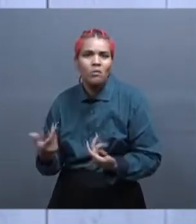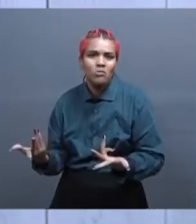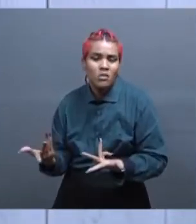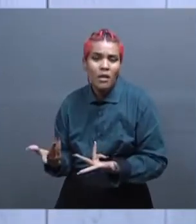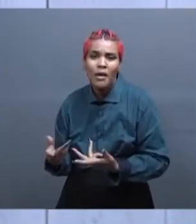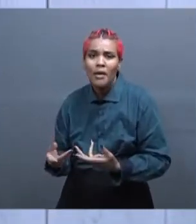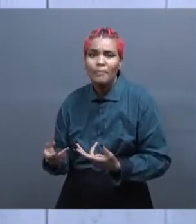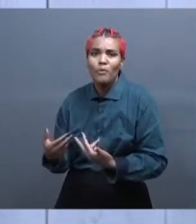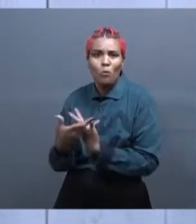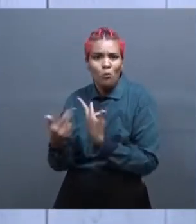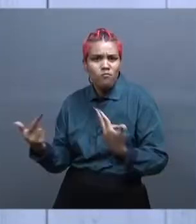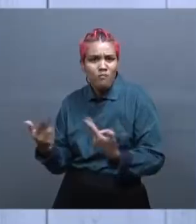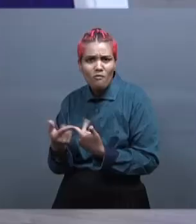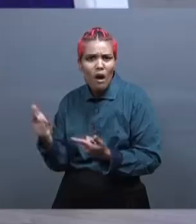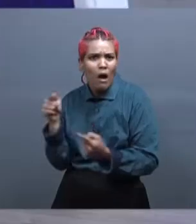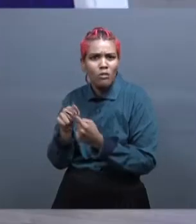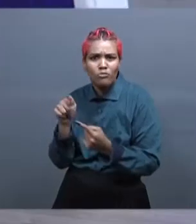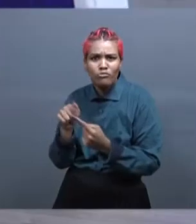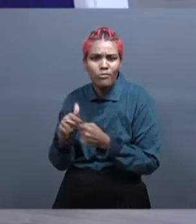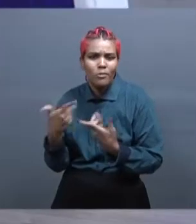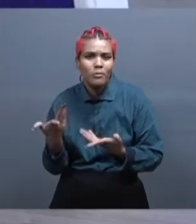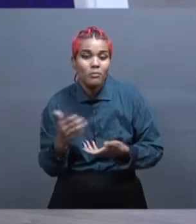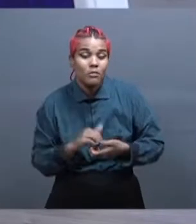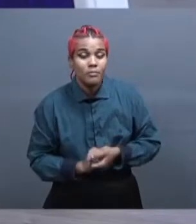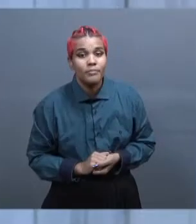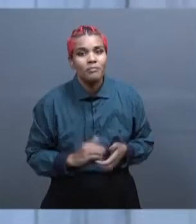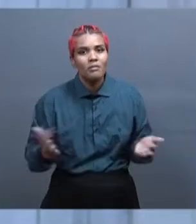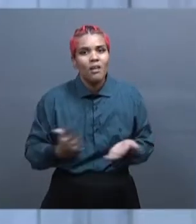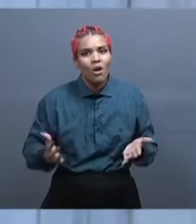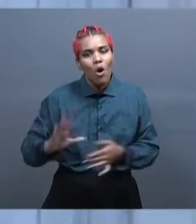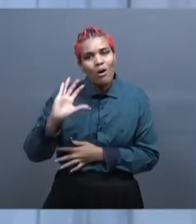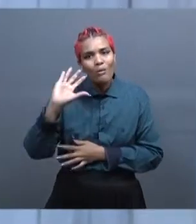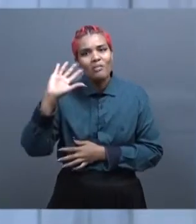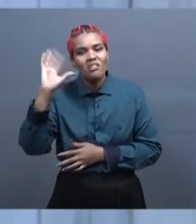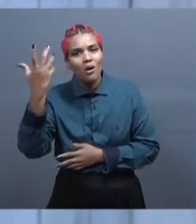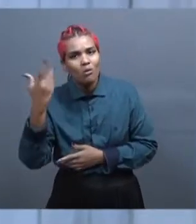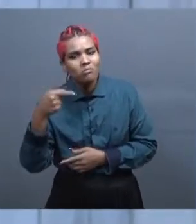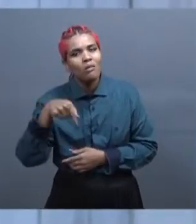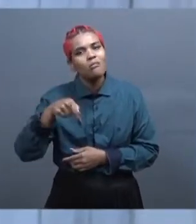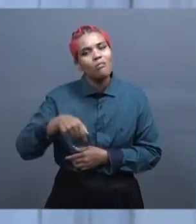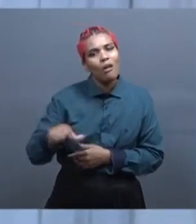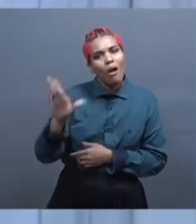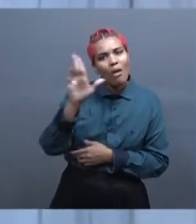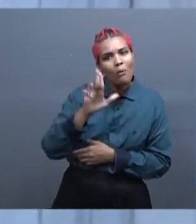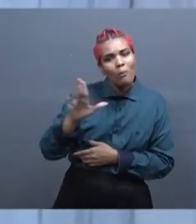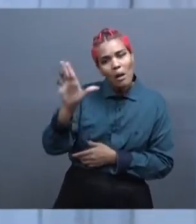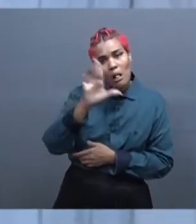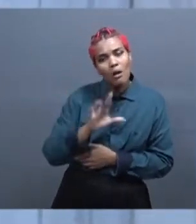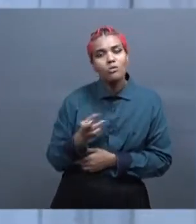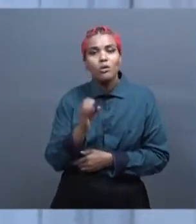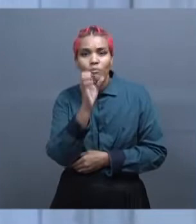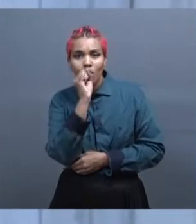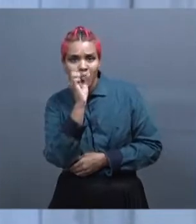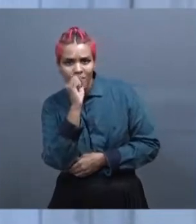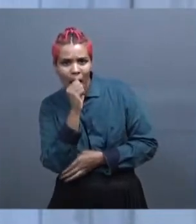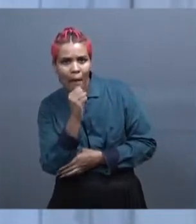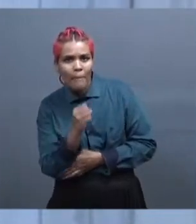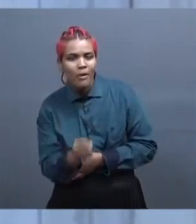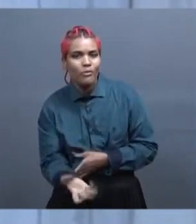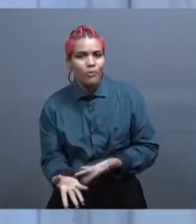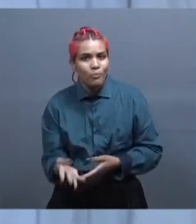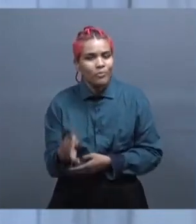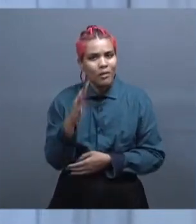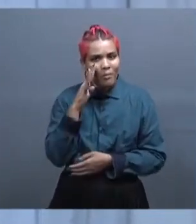internação corporal legal agora é a hora da gente saber como fica o tempo nesse sábado confira a previsão para o